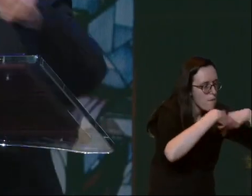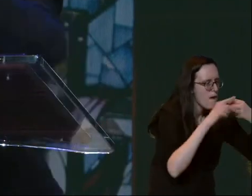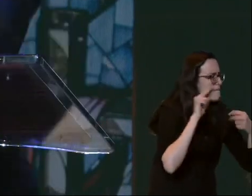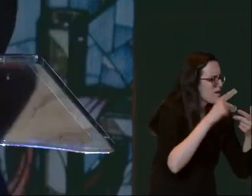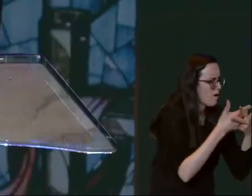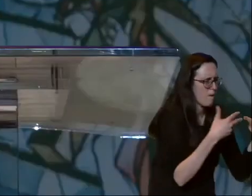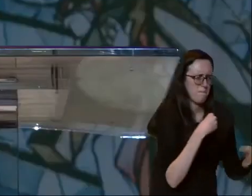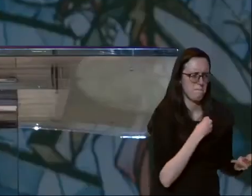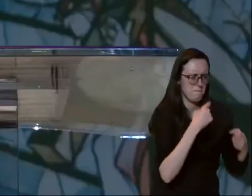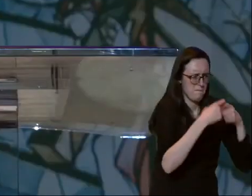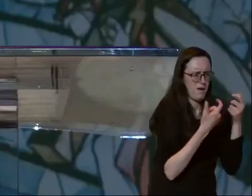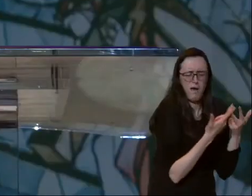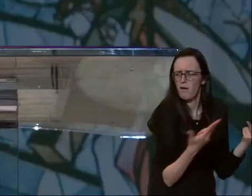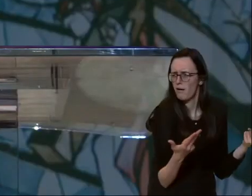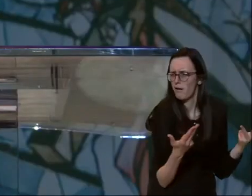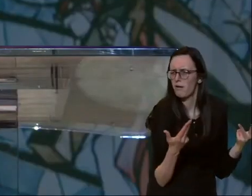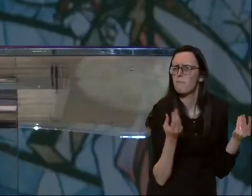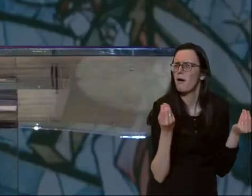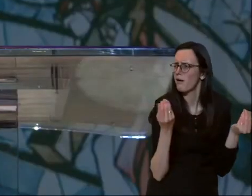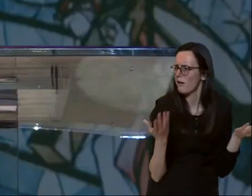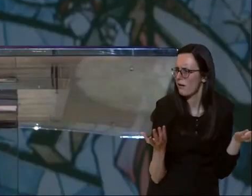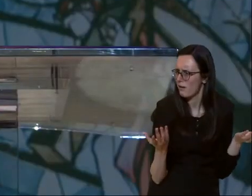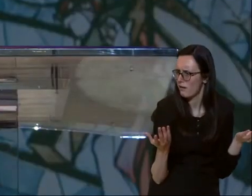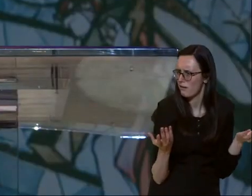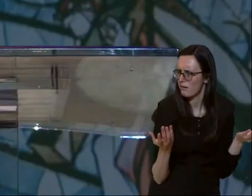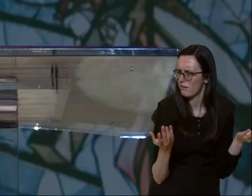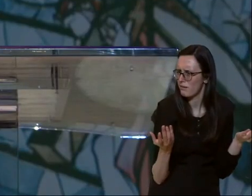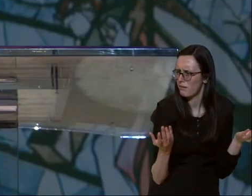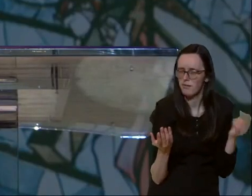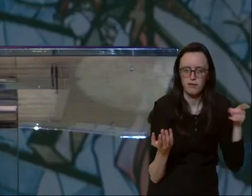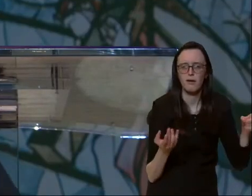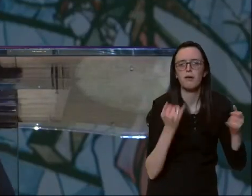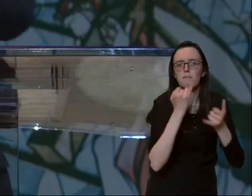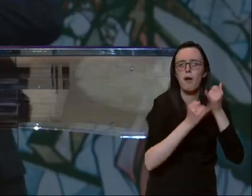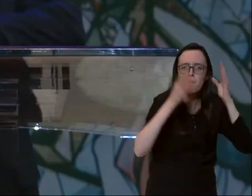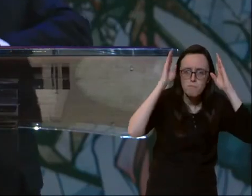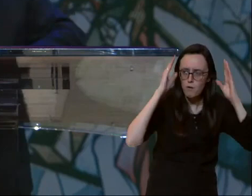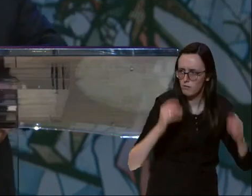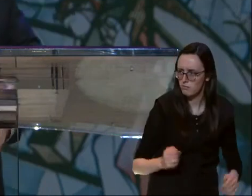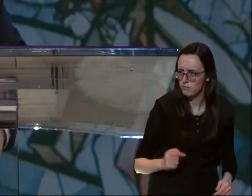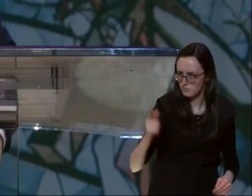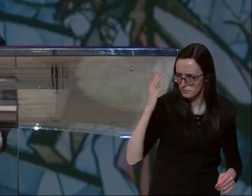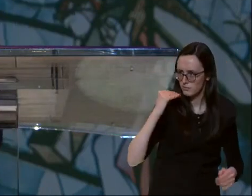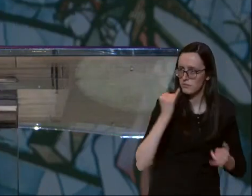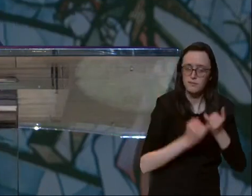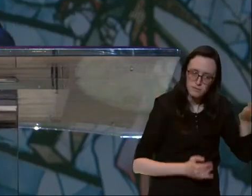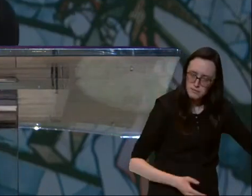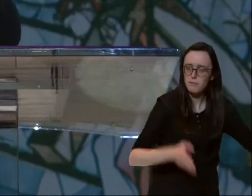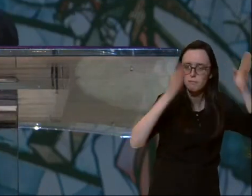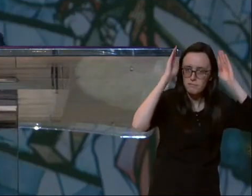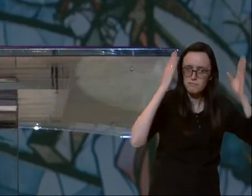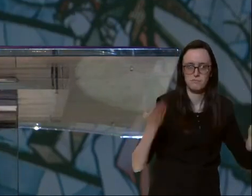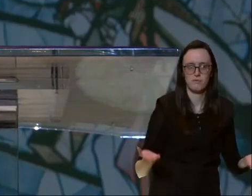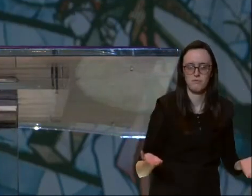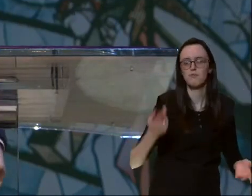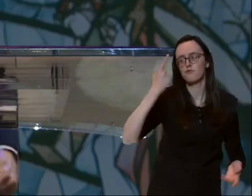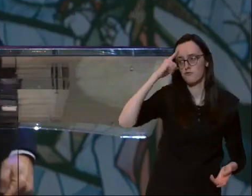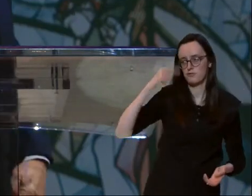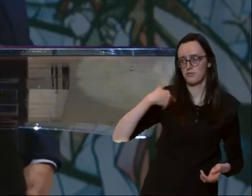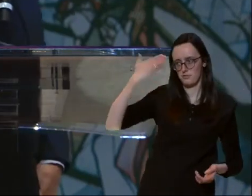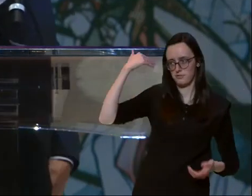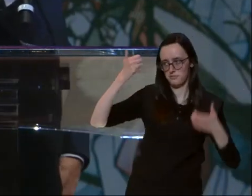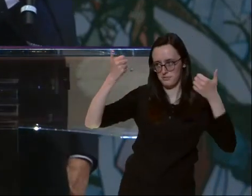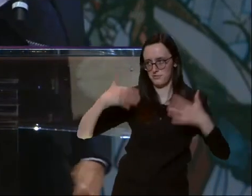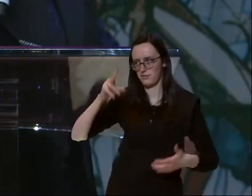me faz lembrar aquele jumentinho que tem ali. Ali tem um jumentinho. Conhece a história do jumentinho? Um dia eu contei